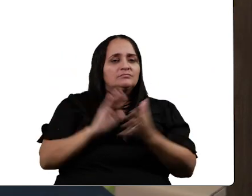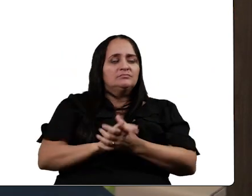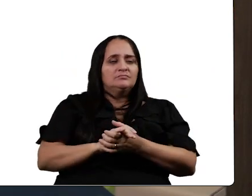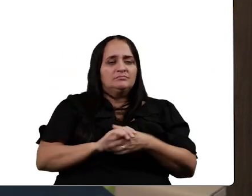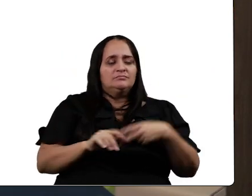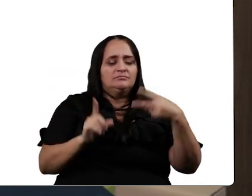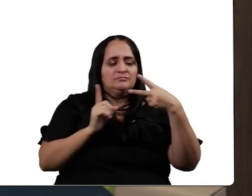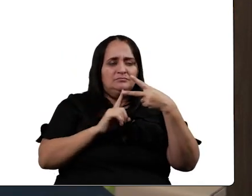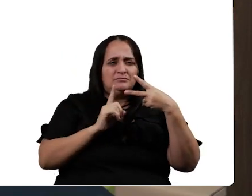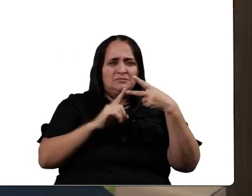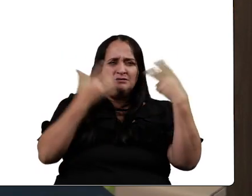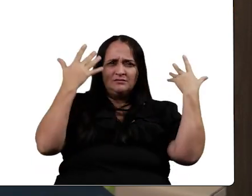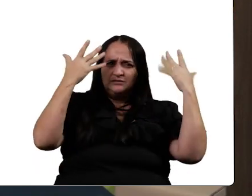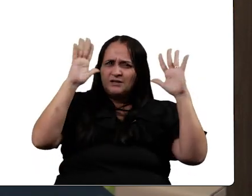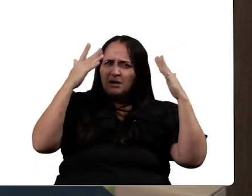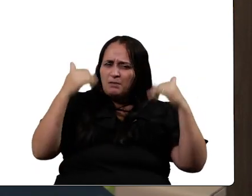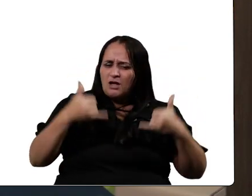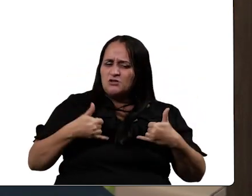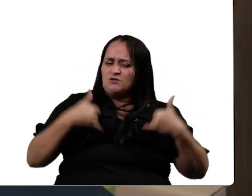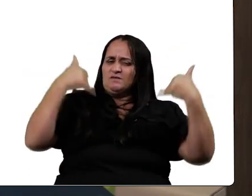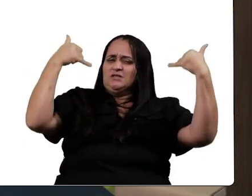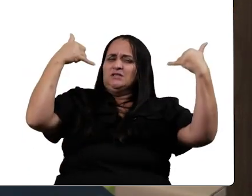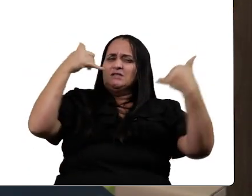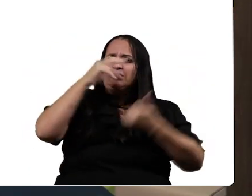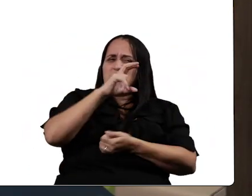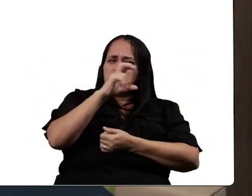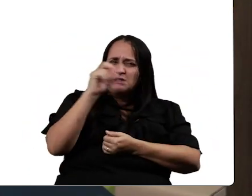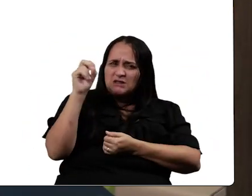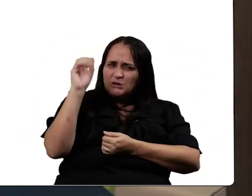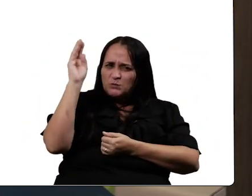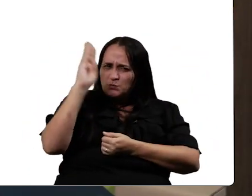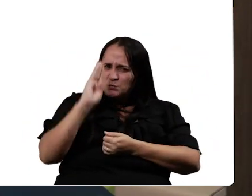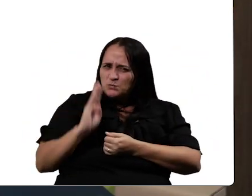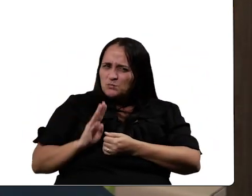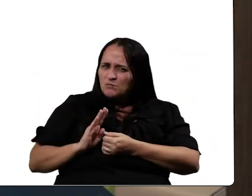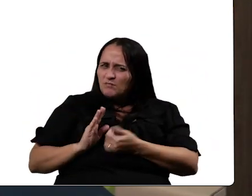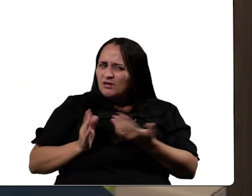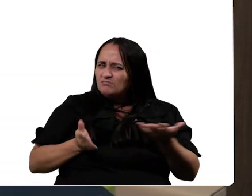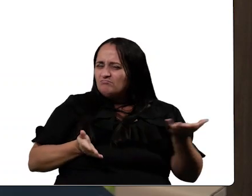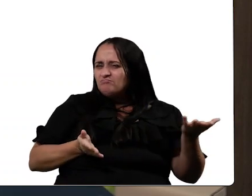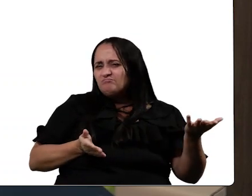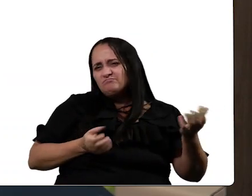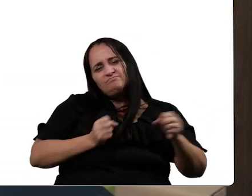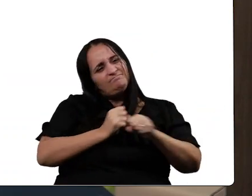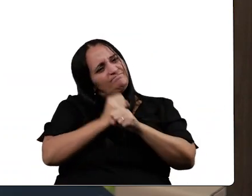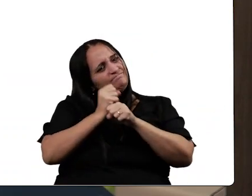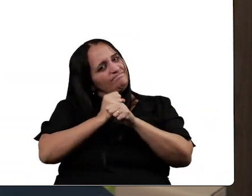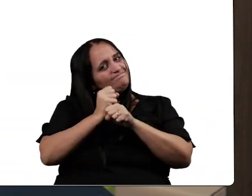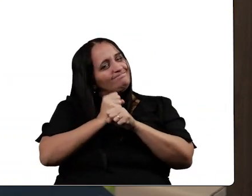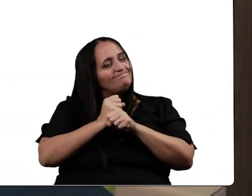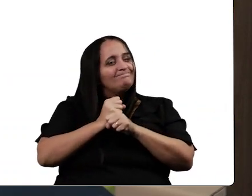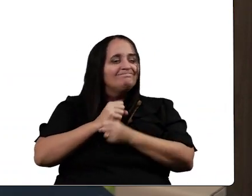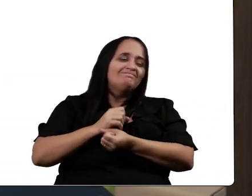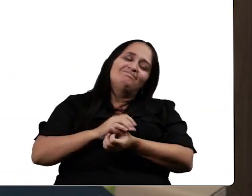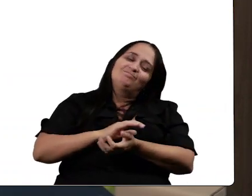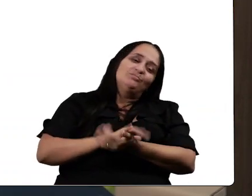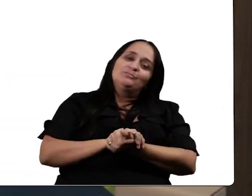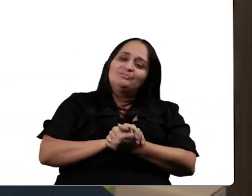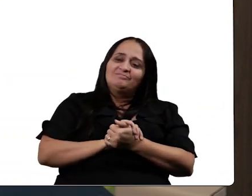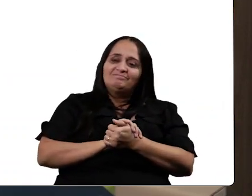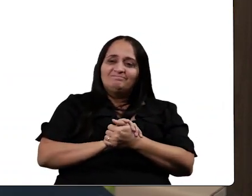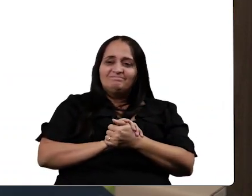do descobrimento do Brasil? Tem alguma coisa a ver com o descobrimento do Brasil? Apesar de ter a palavra redescubra?